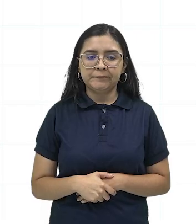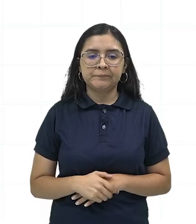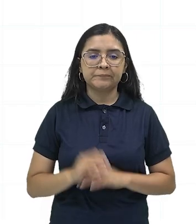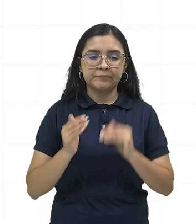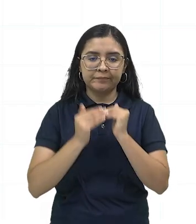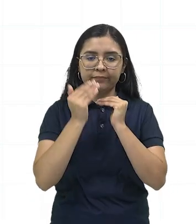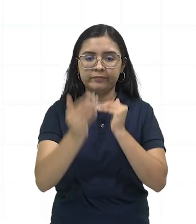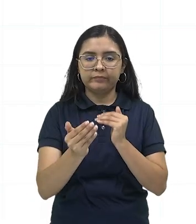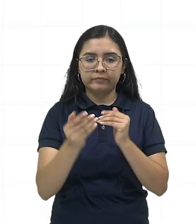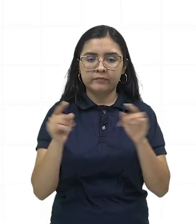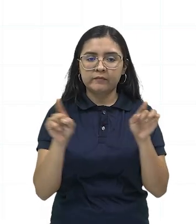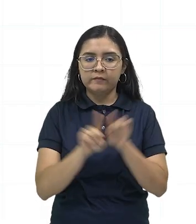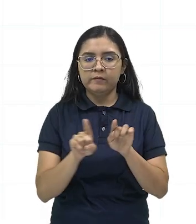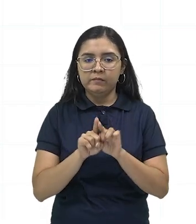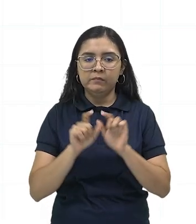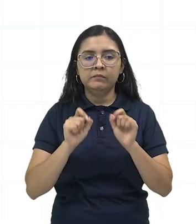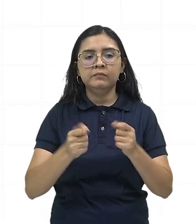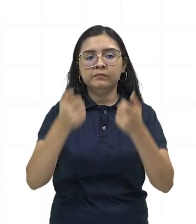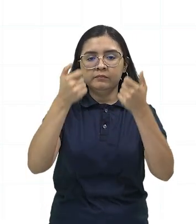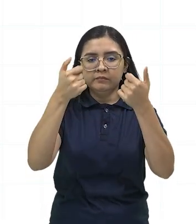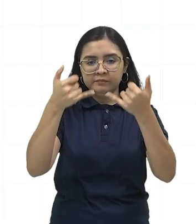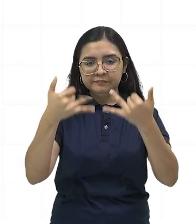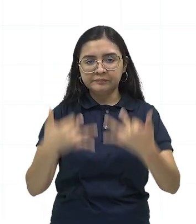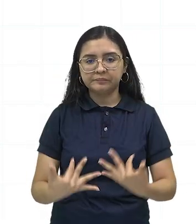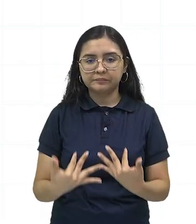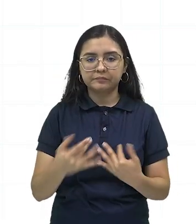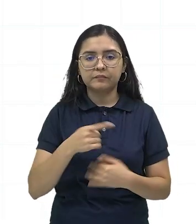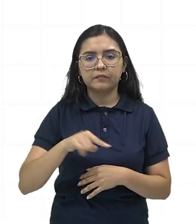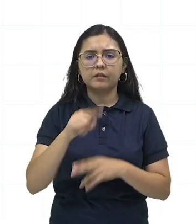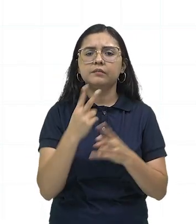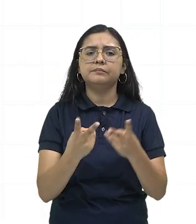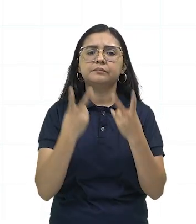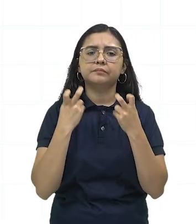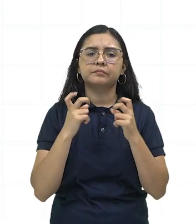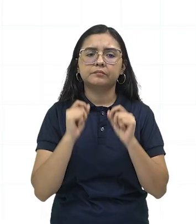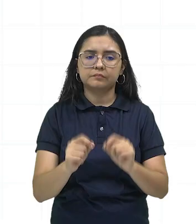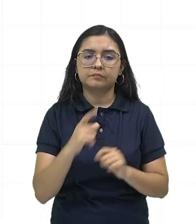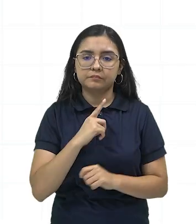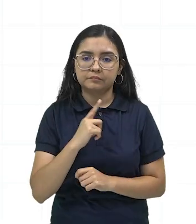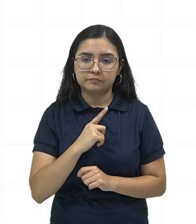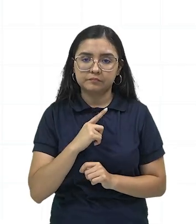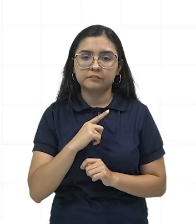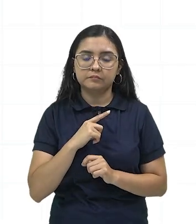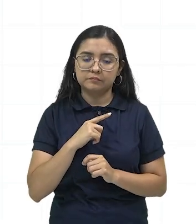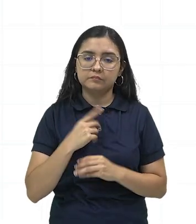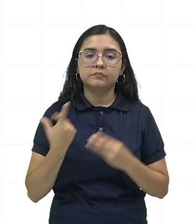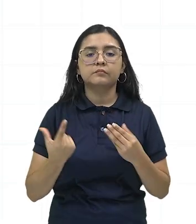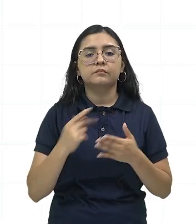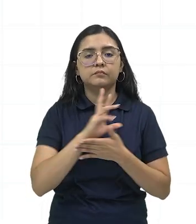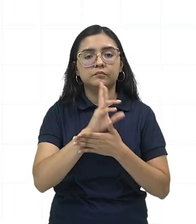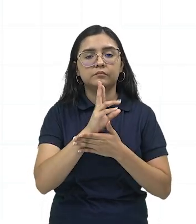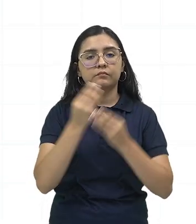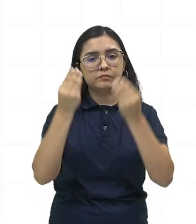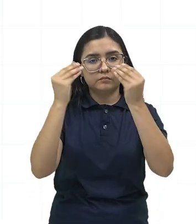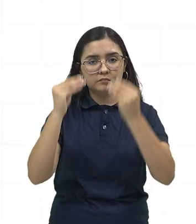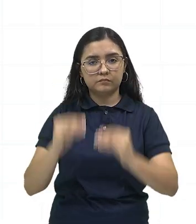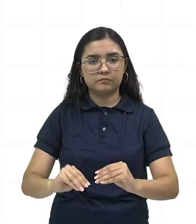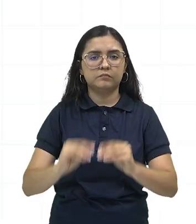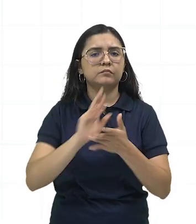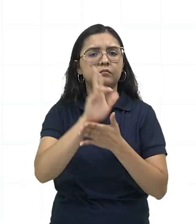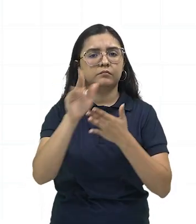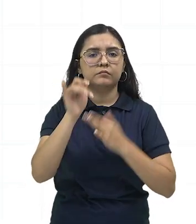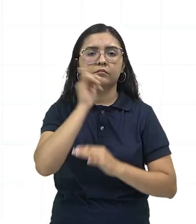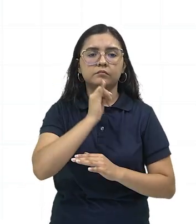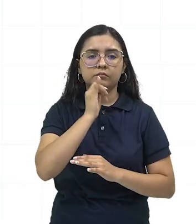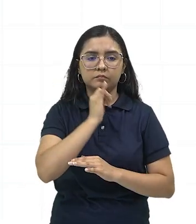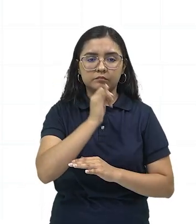Na sequência, as explicativas. E vocês percebem que ao lado nós colocamos vários exemplos das conjunções desse